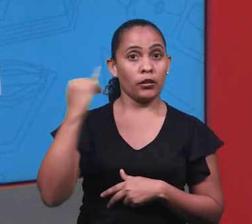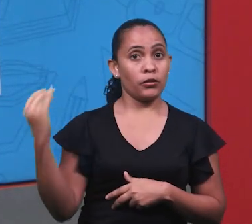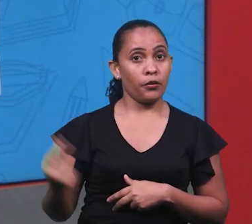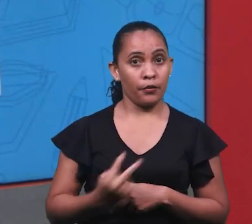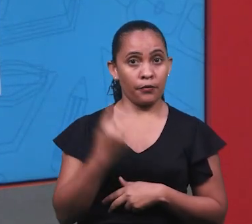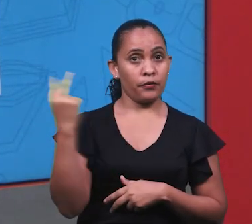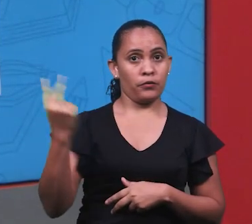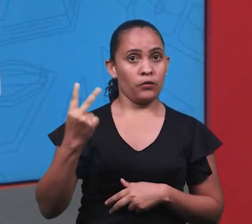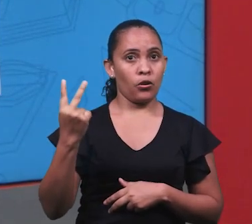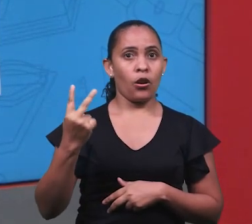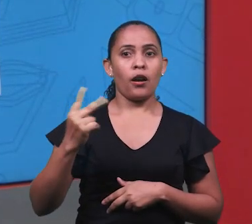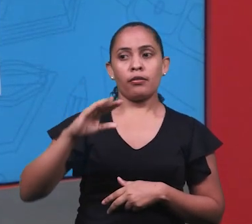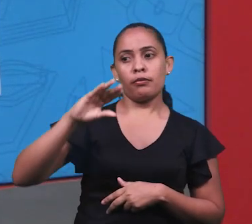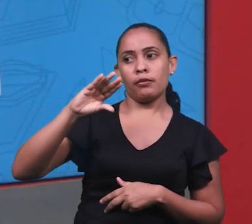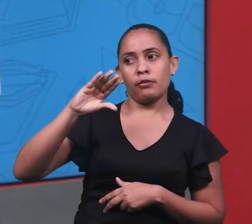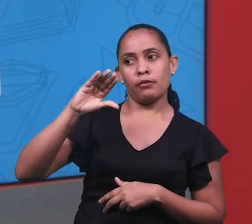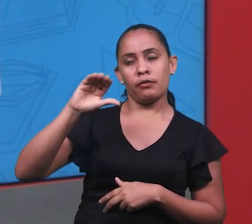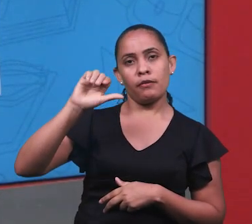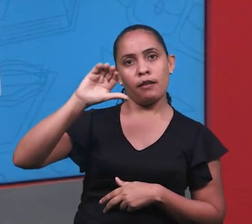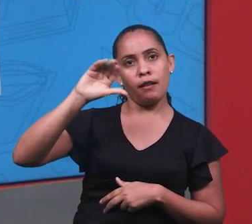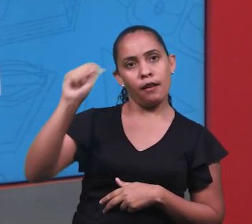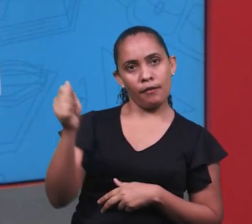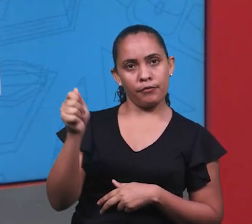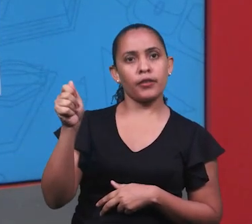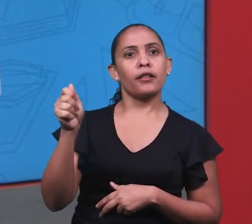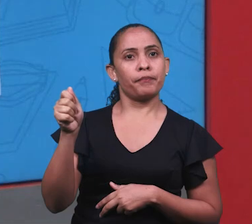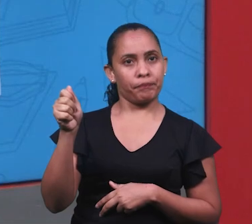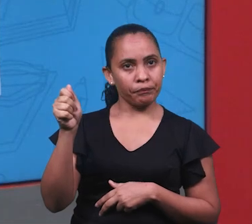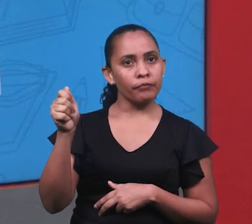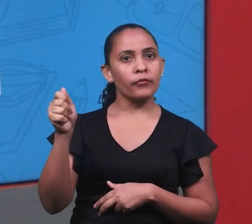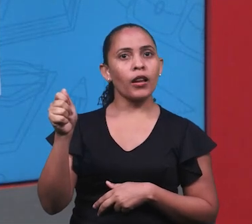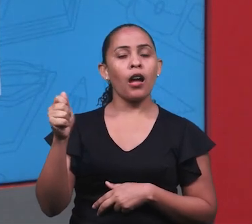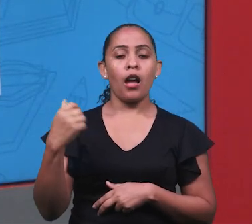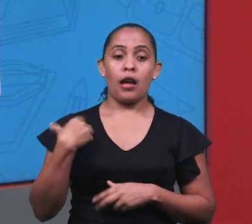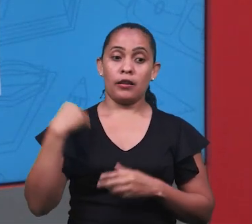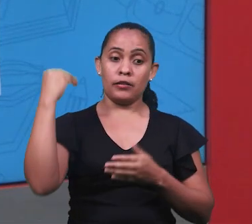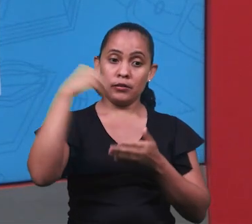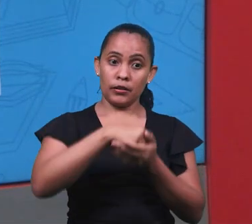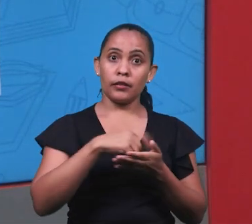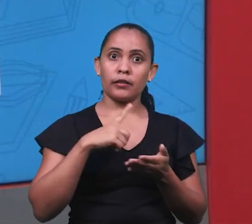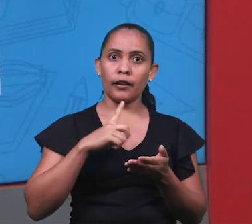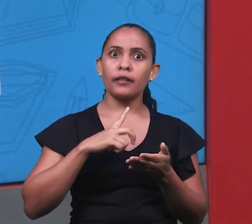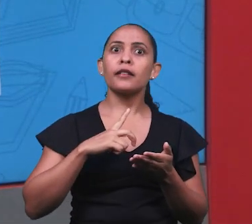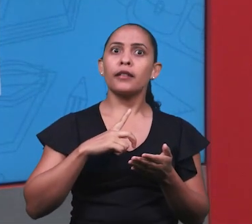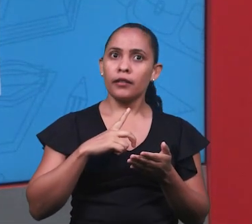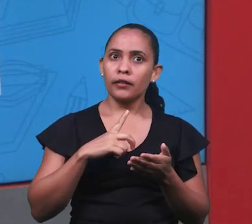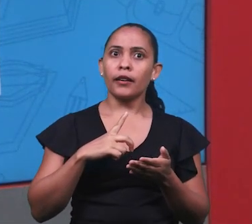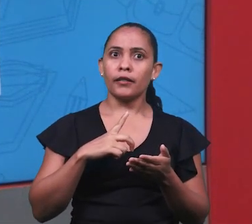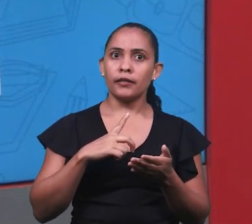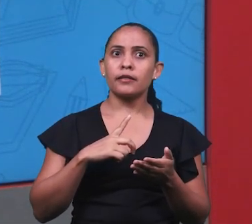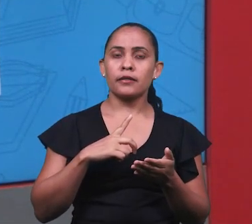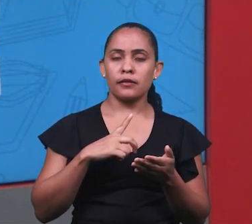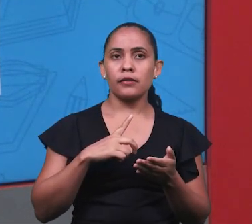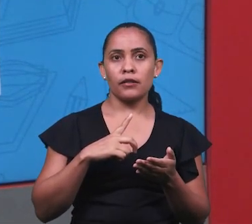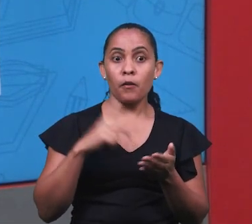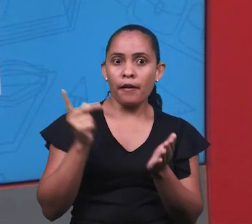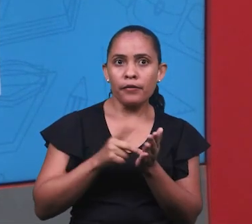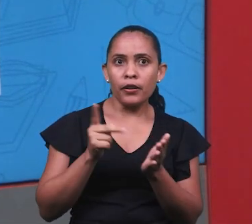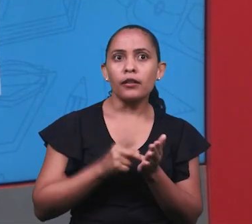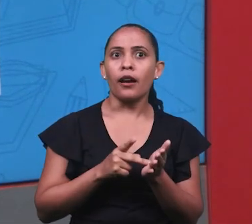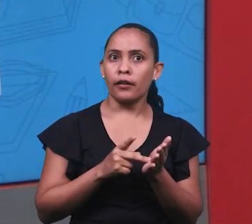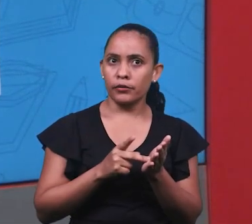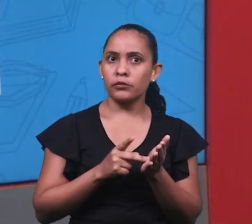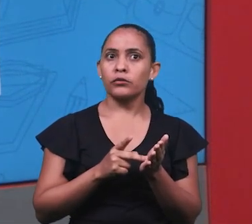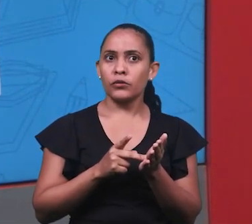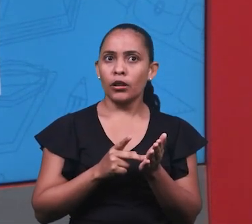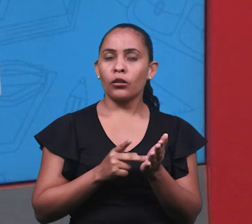herança africana. As informações que eu seleciono para colocar ali têm que fazer sentido, né? Tem que ter uma